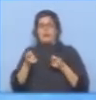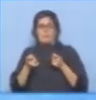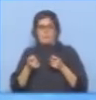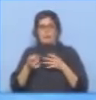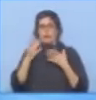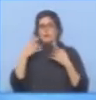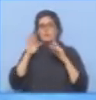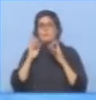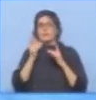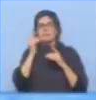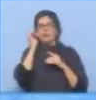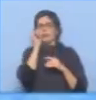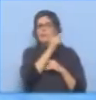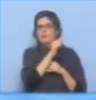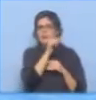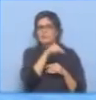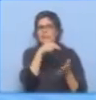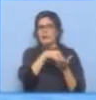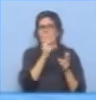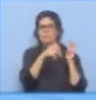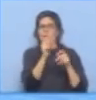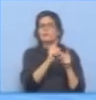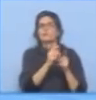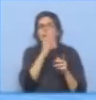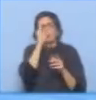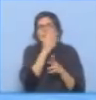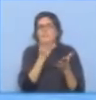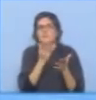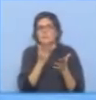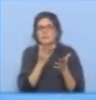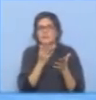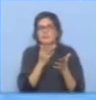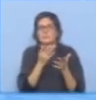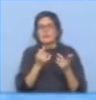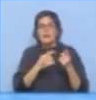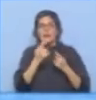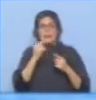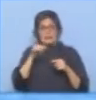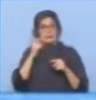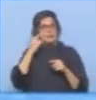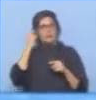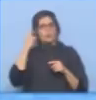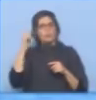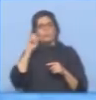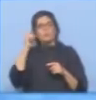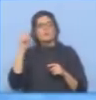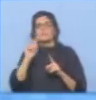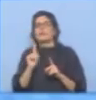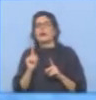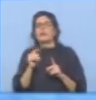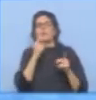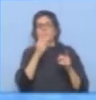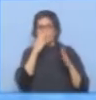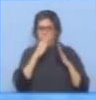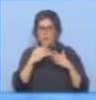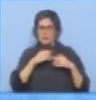as coisas podem correr bem, há coisas que podem correr menos bem, e nós, no fundo, nós vamos fazer uma viagem de turismo, fazer uma peregrinação. E, portanto, o nosso coração também tem que estar